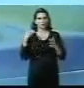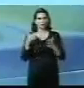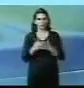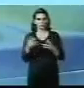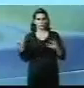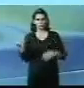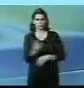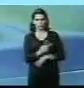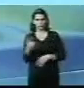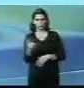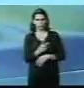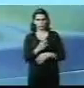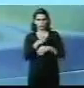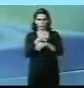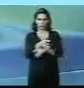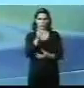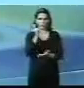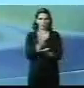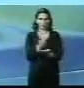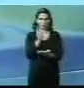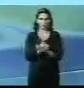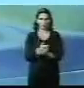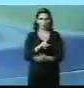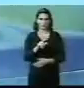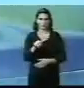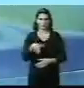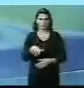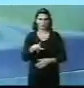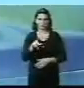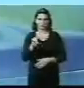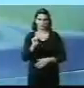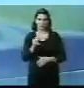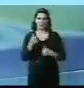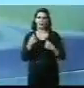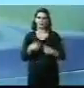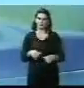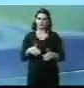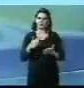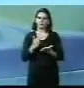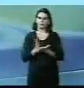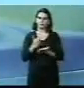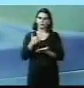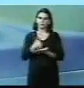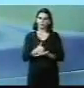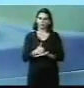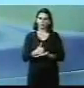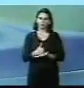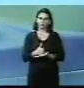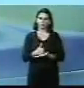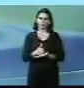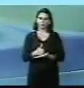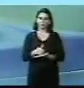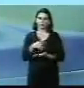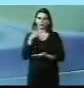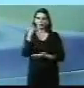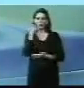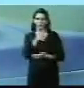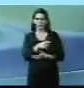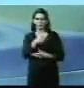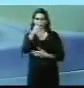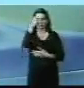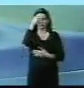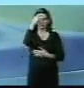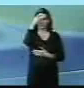eles estão acessando o mesmo link, o mesmo canal, esse canal tem que ser compartilhado e ele vai, digamos assim, a sua capacidade vai